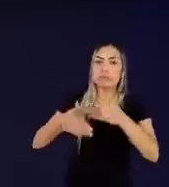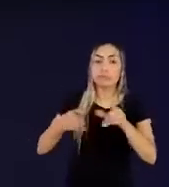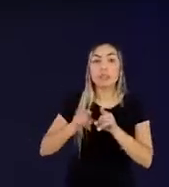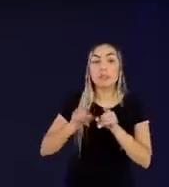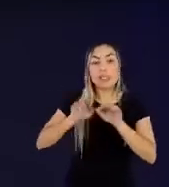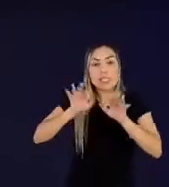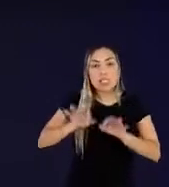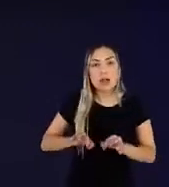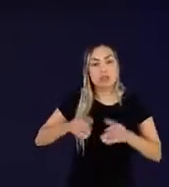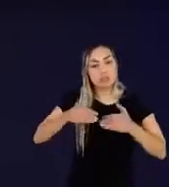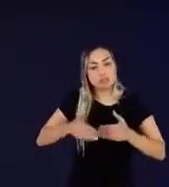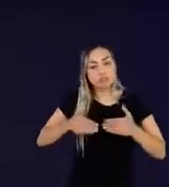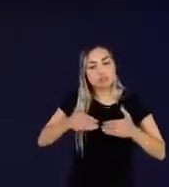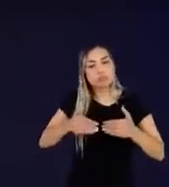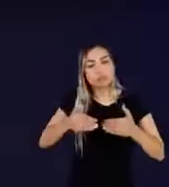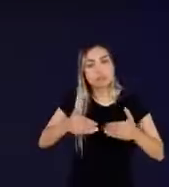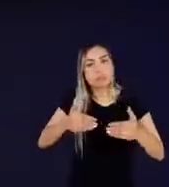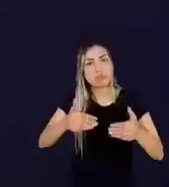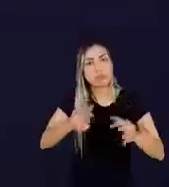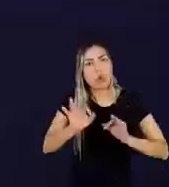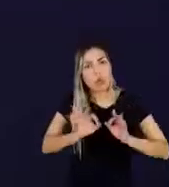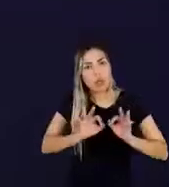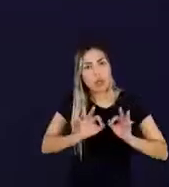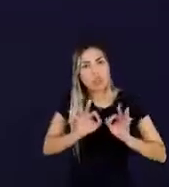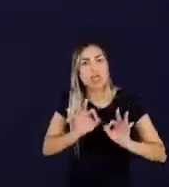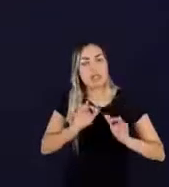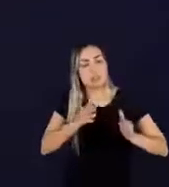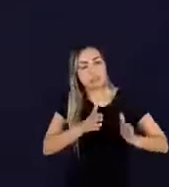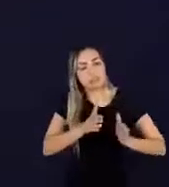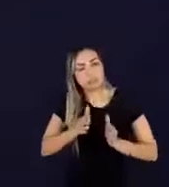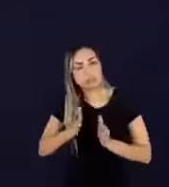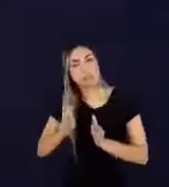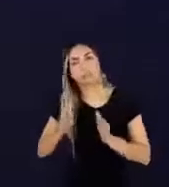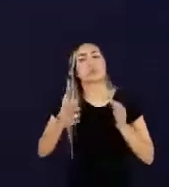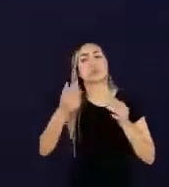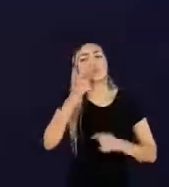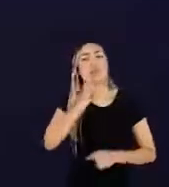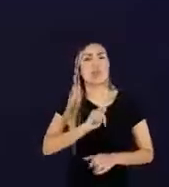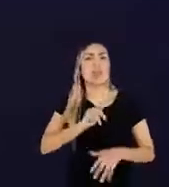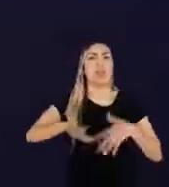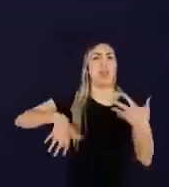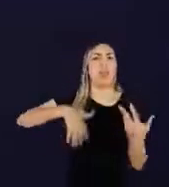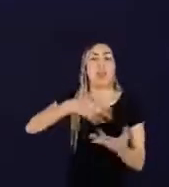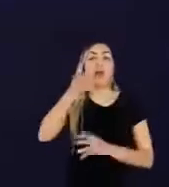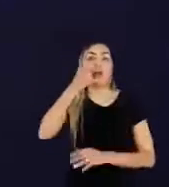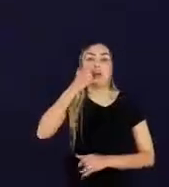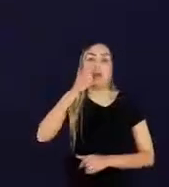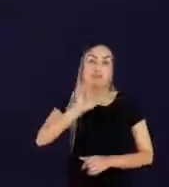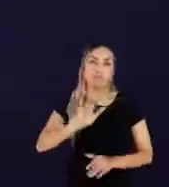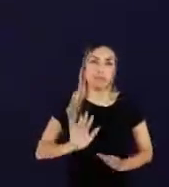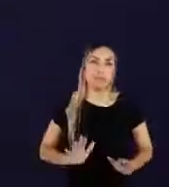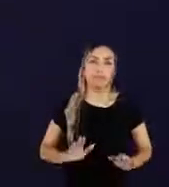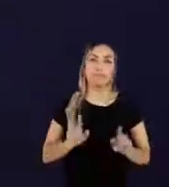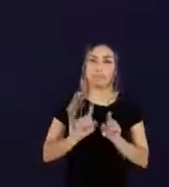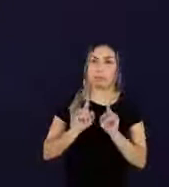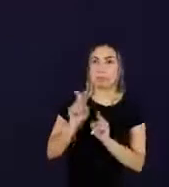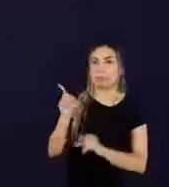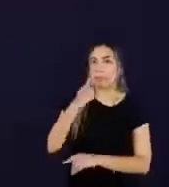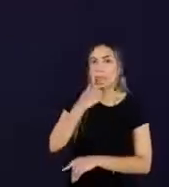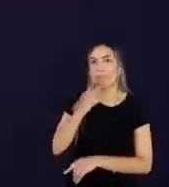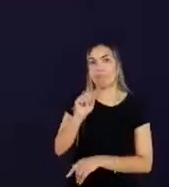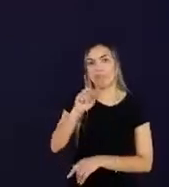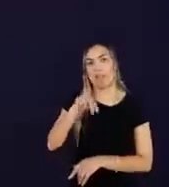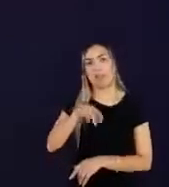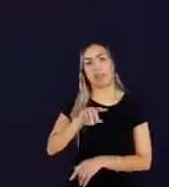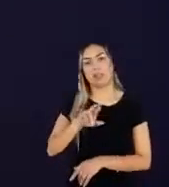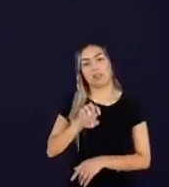que organizar. E a figura do varejista e do supridor de última instância, que o André vai falar agora em seguida, vão organizar todo esse